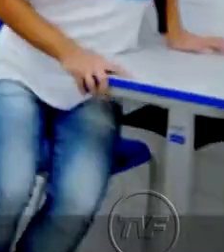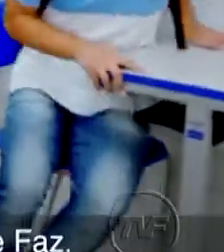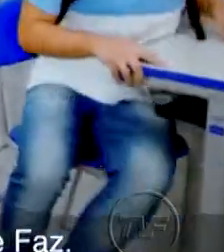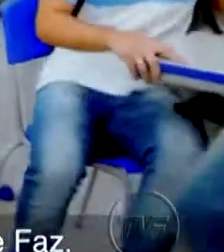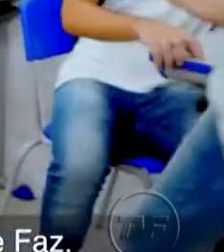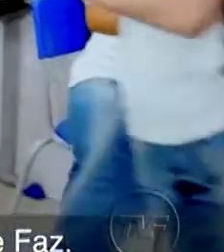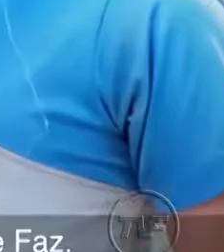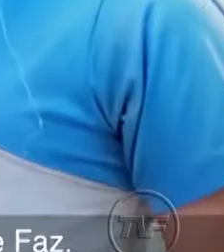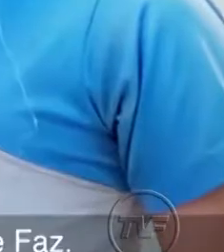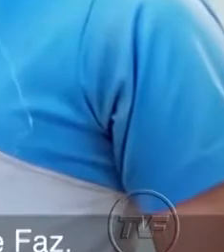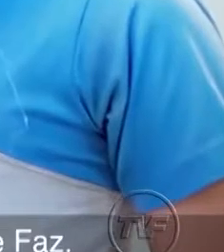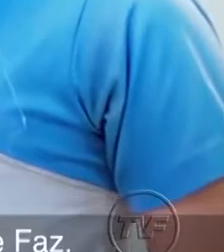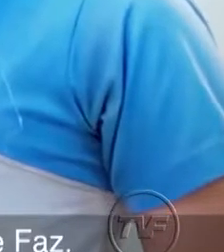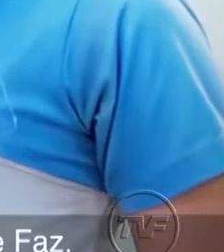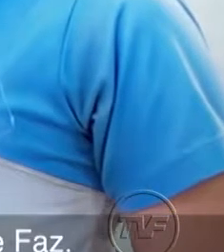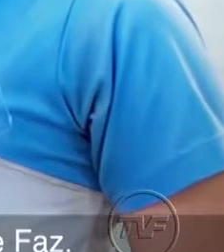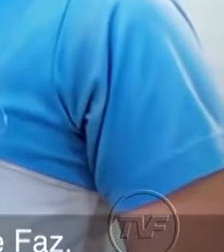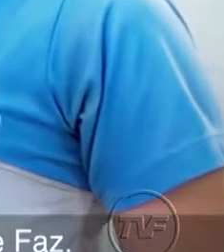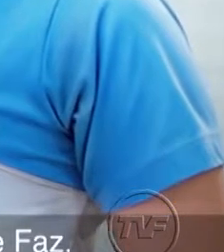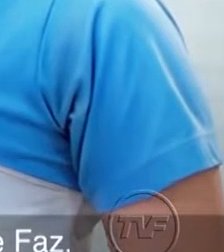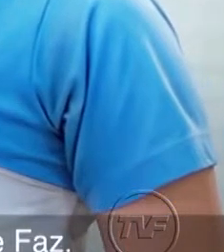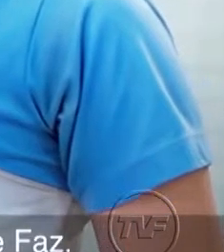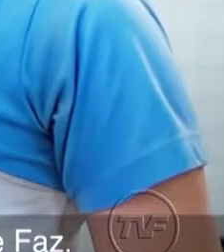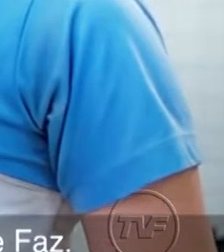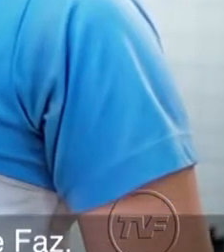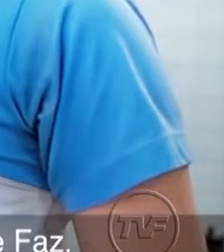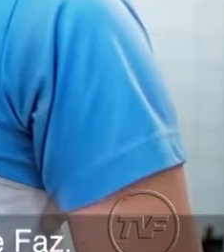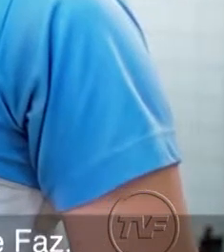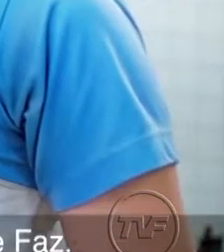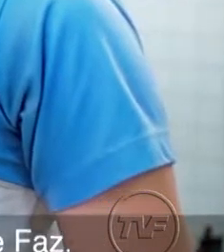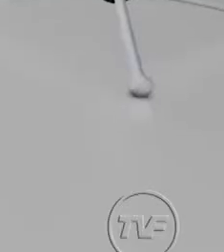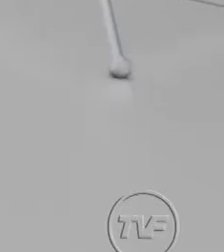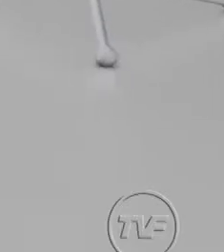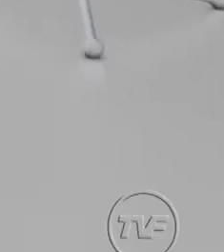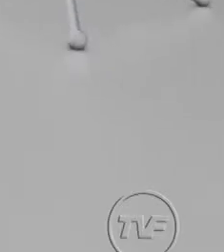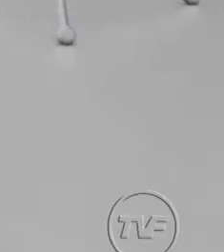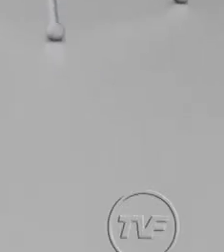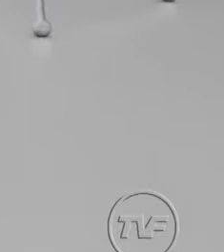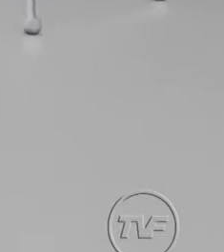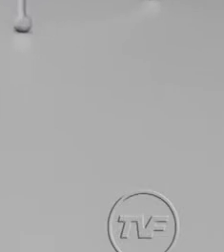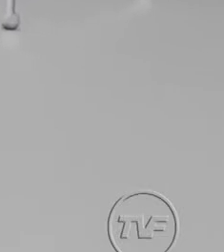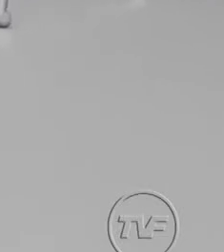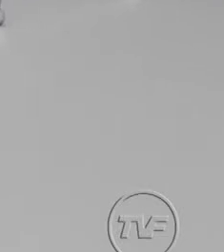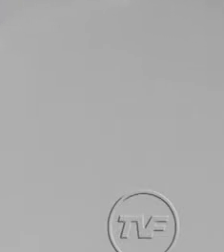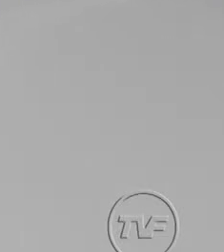periferia. Prefeitura e você, uma Fortaleza melhor é a gente que faz.